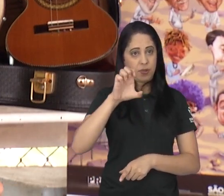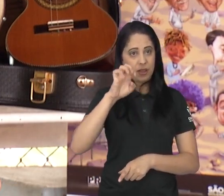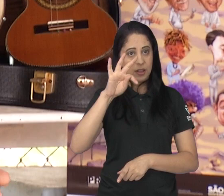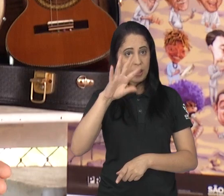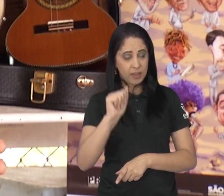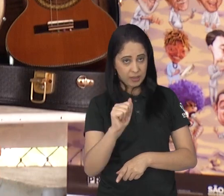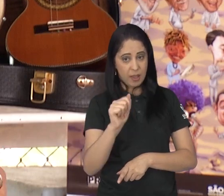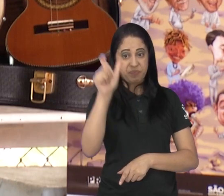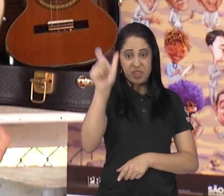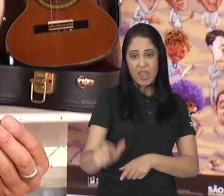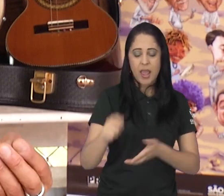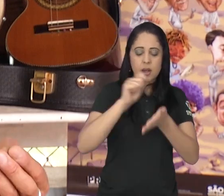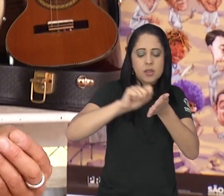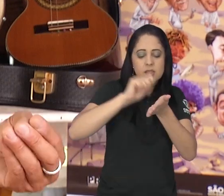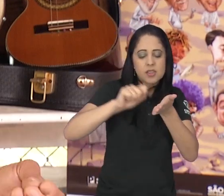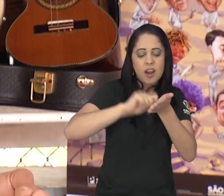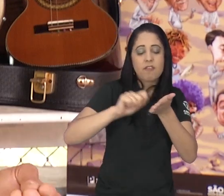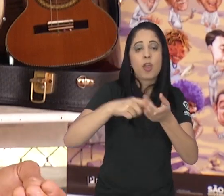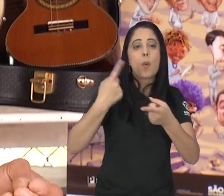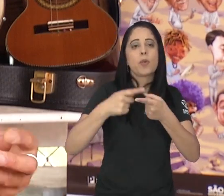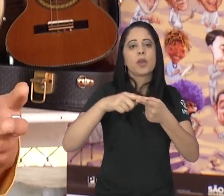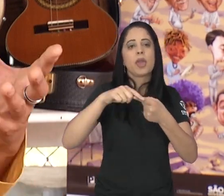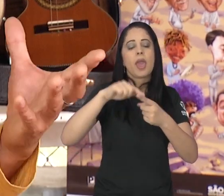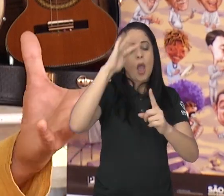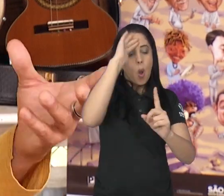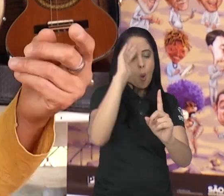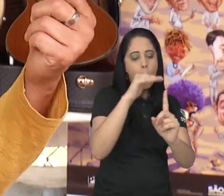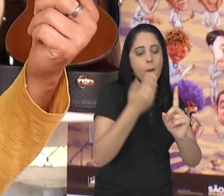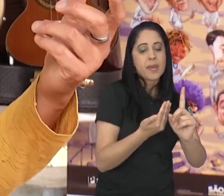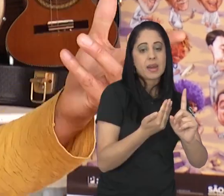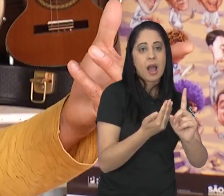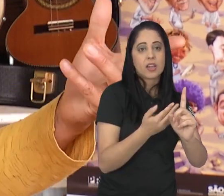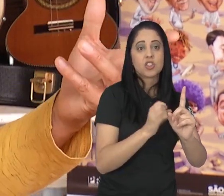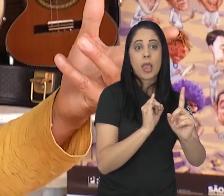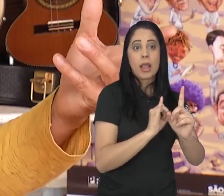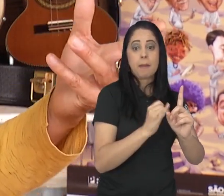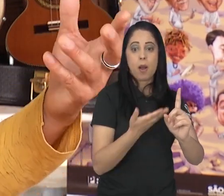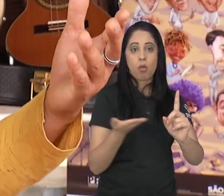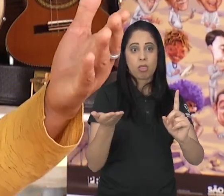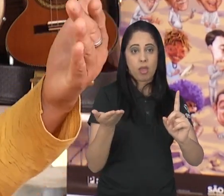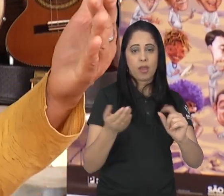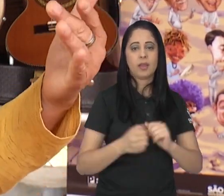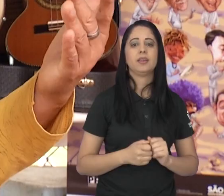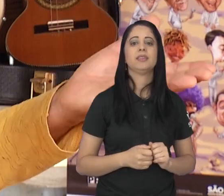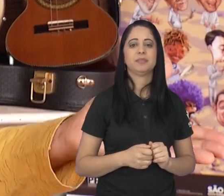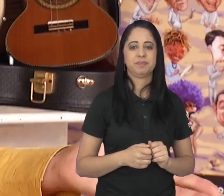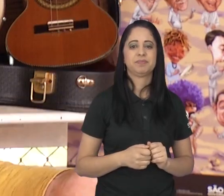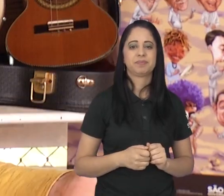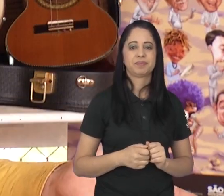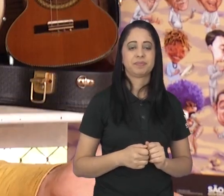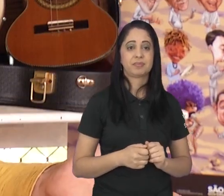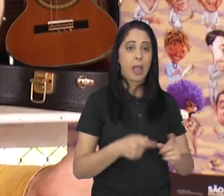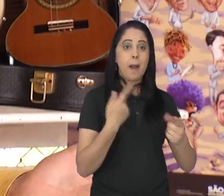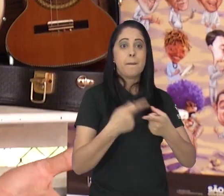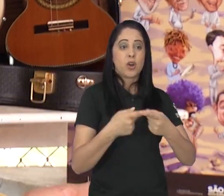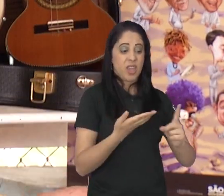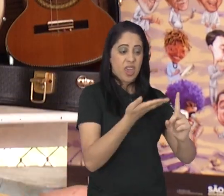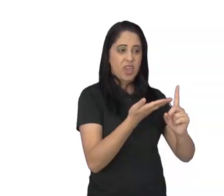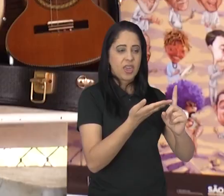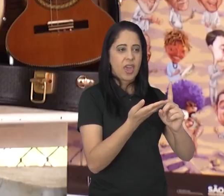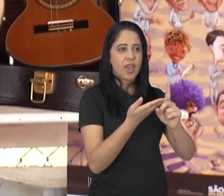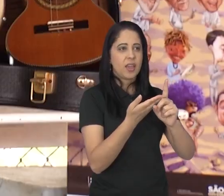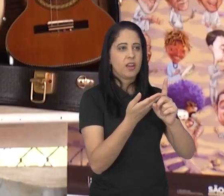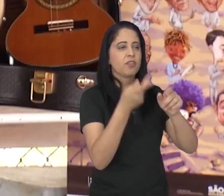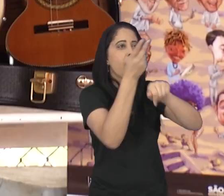ele fez em homenagem ao irmão dele, que era um cara que era um caçador de